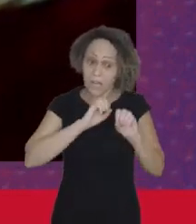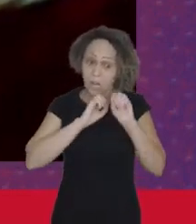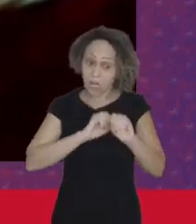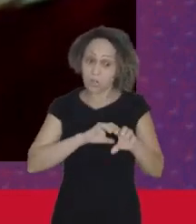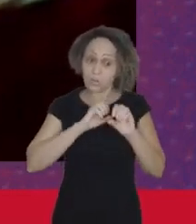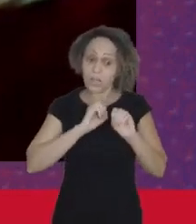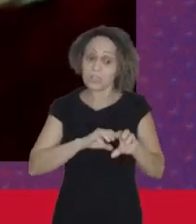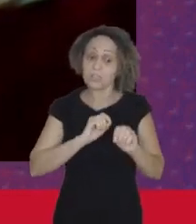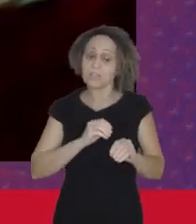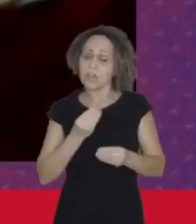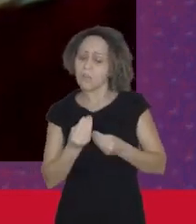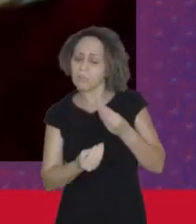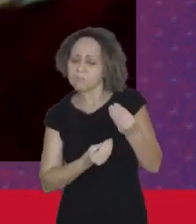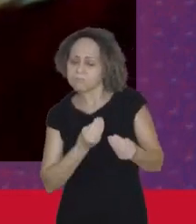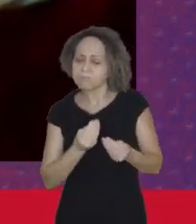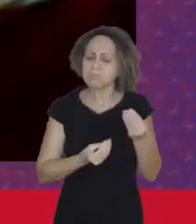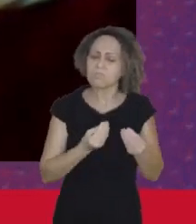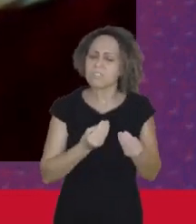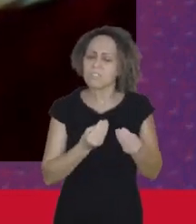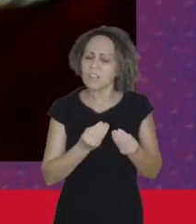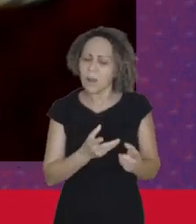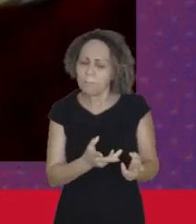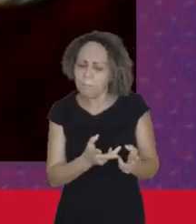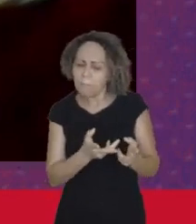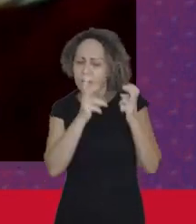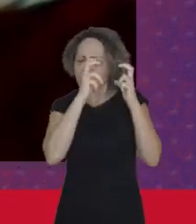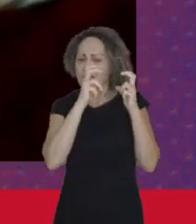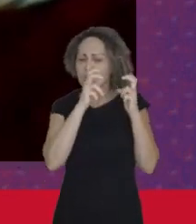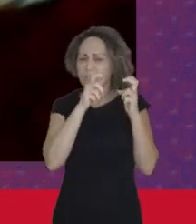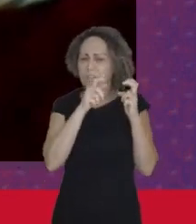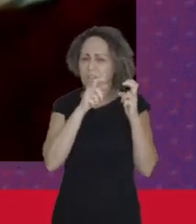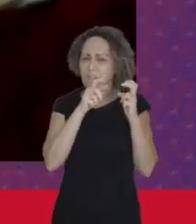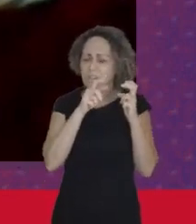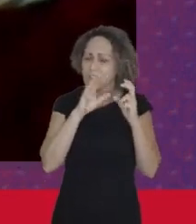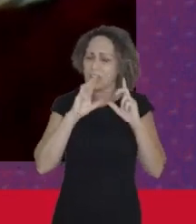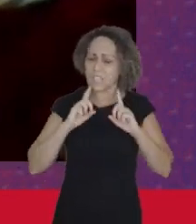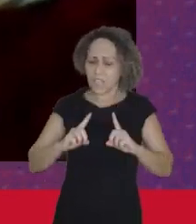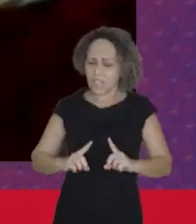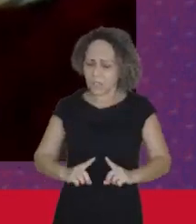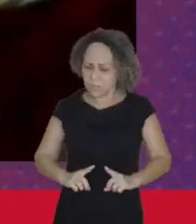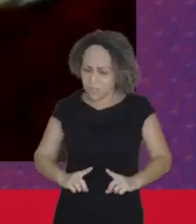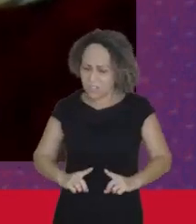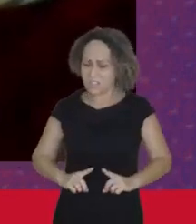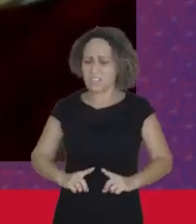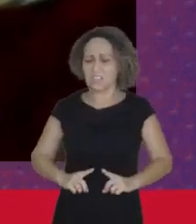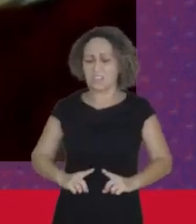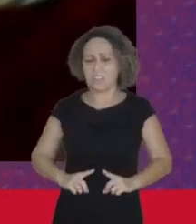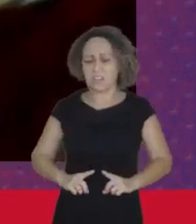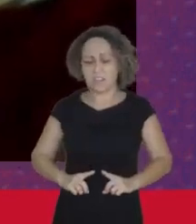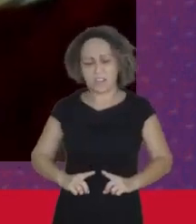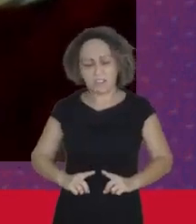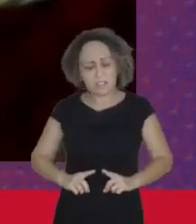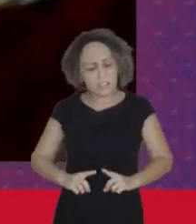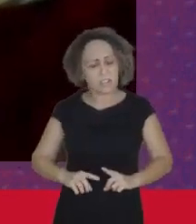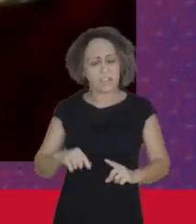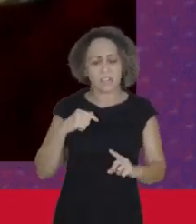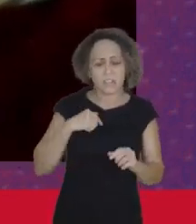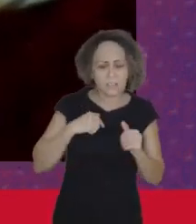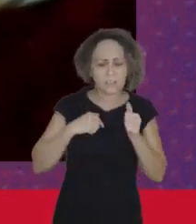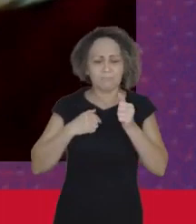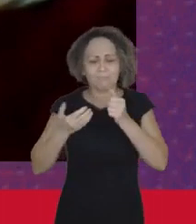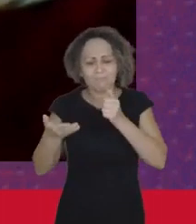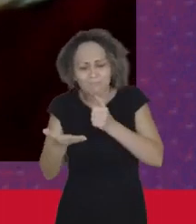a verificar que a deficiência admite graus. Na visão médica, não, a pessoa é ou não